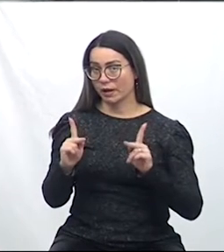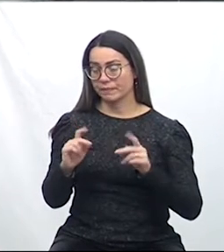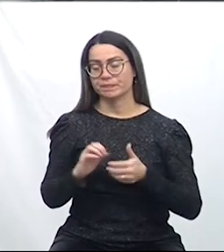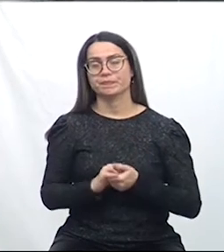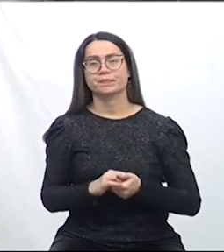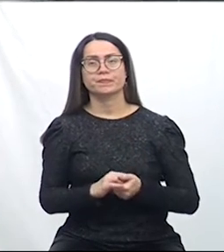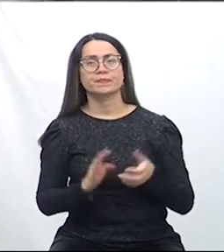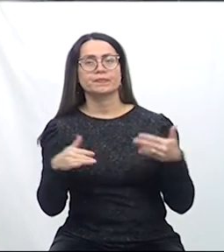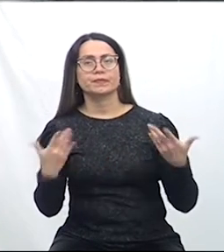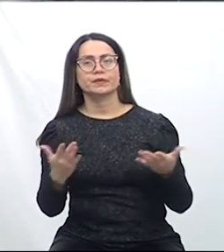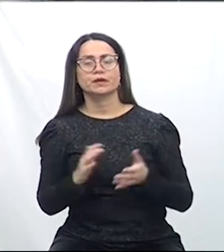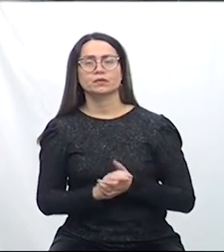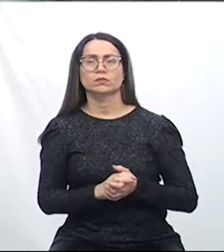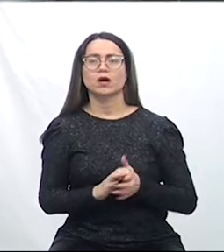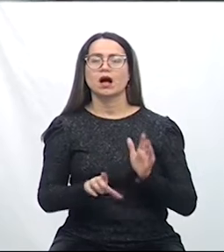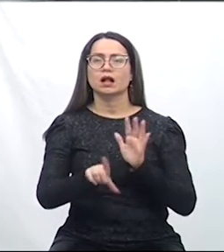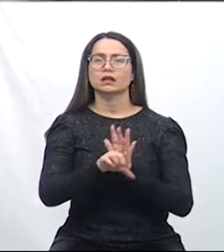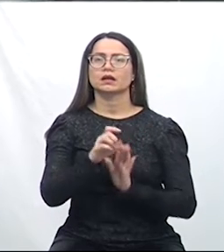Instituído aí pela Lei